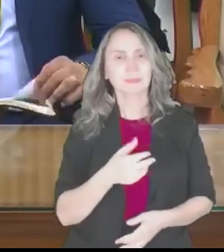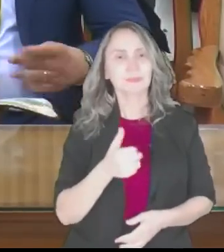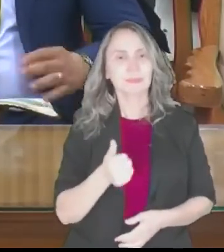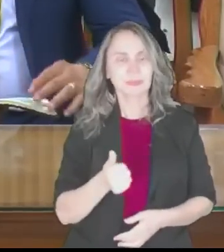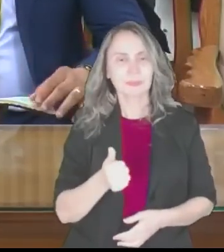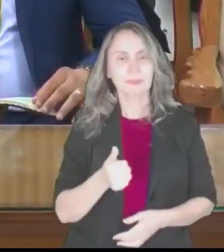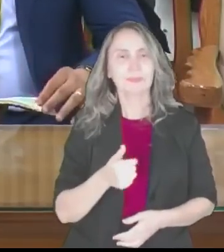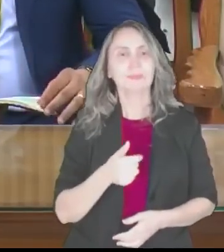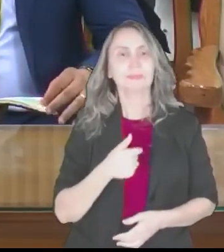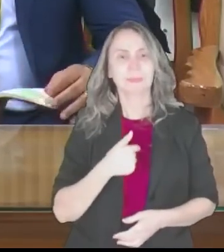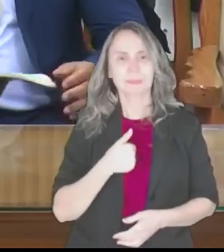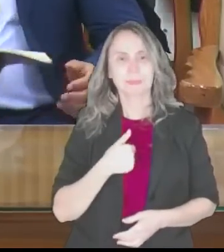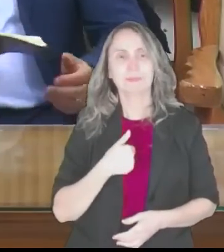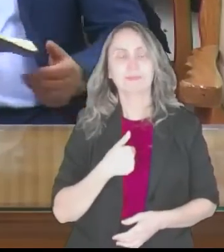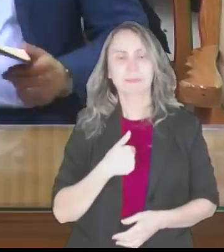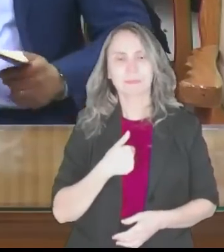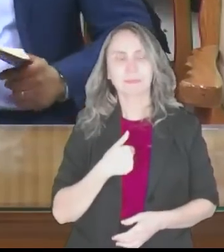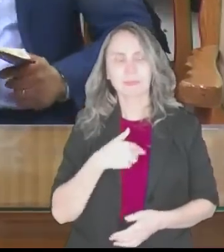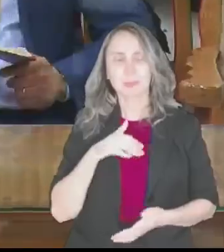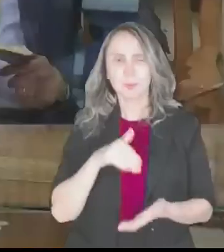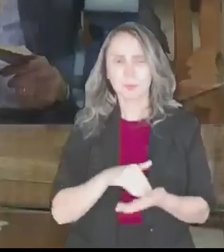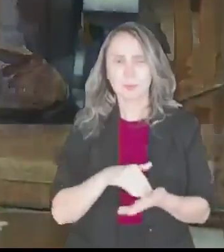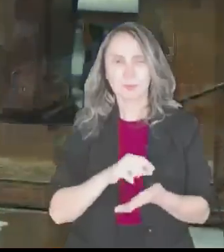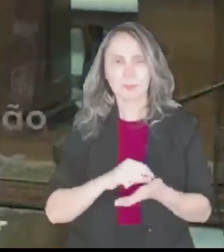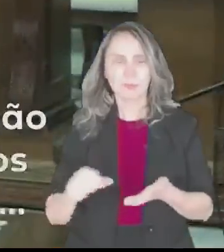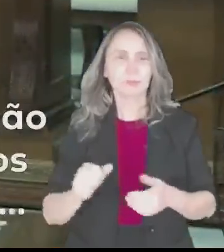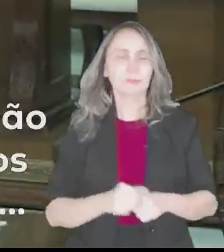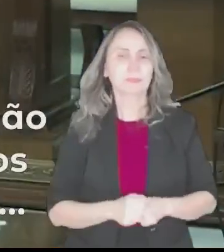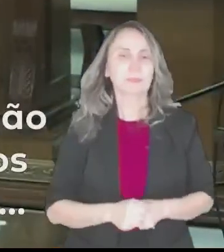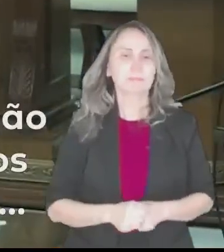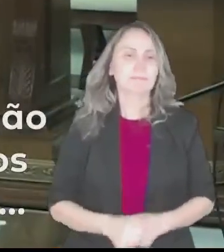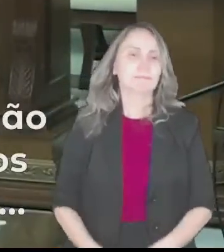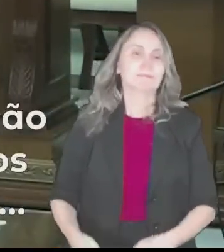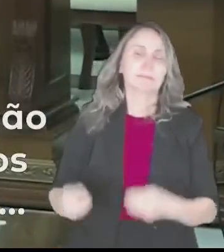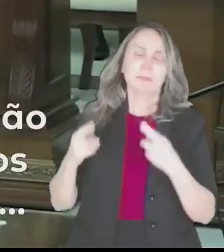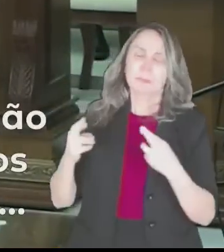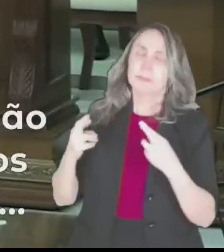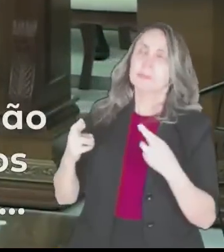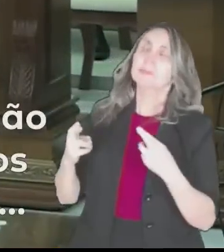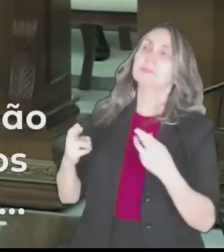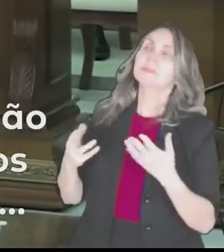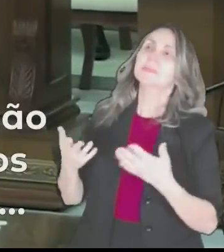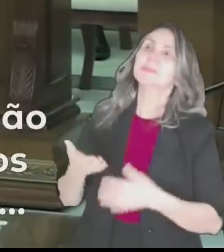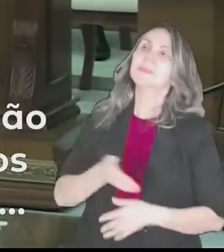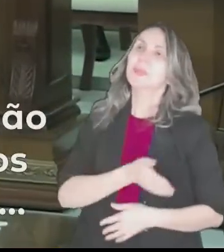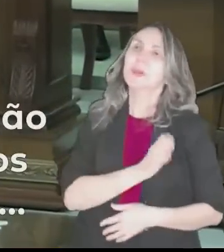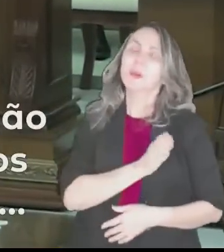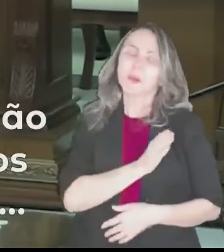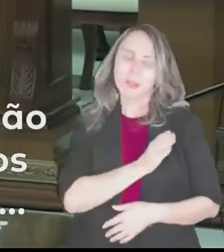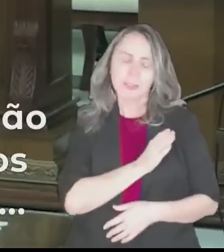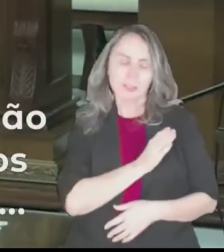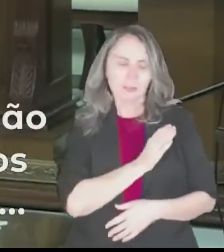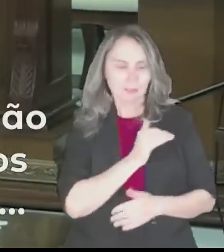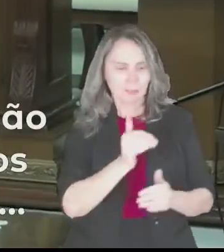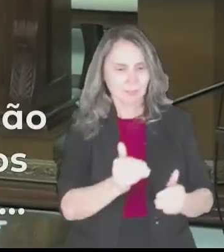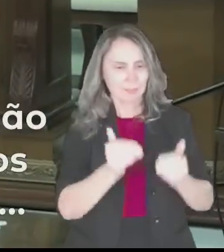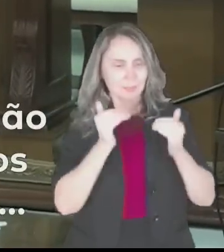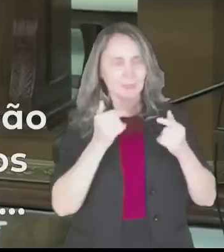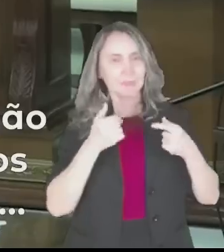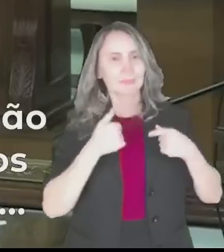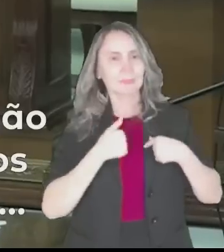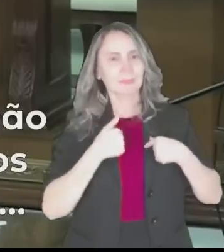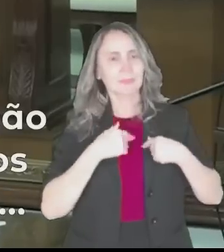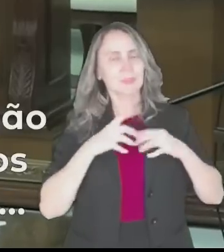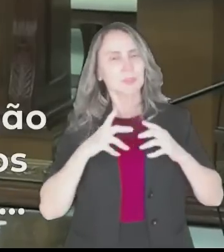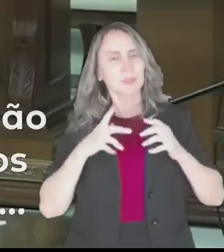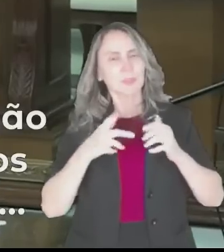são os últimos versículos. Quem dera que eles tivessem tal coração que me temessem e guardassem